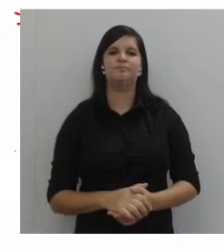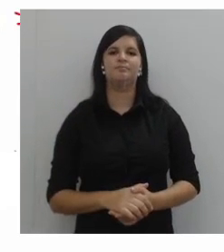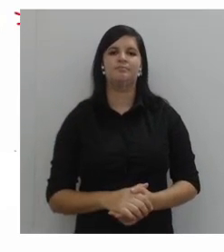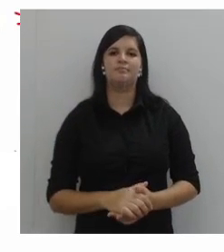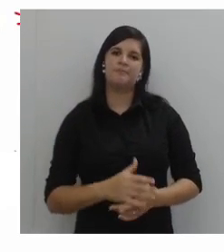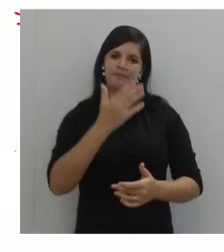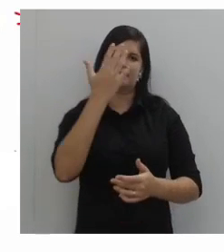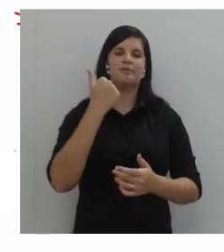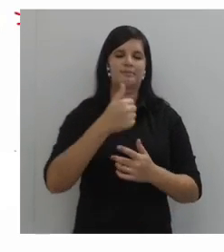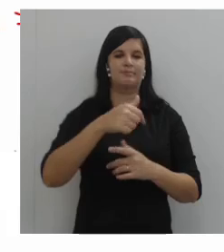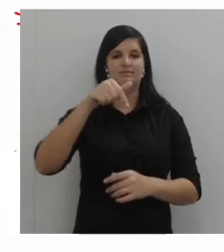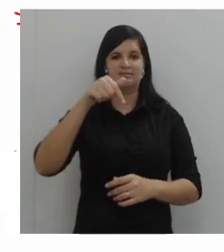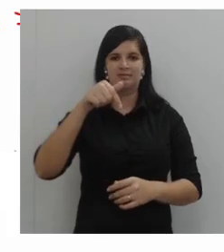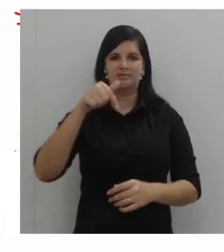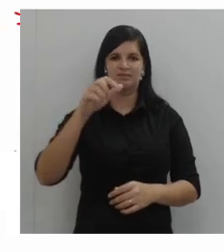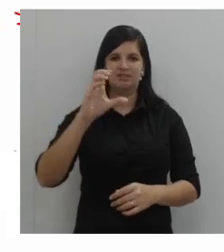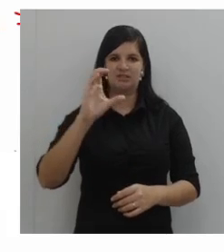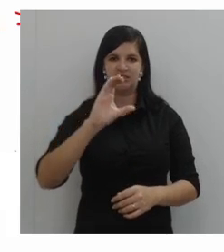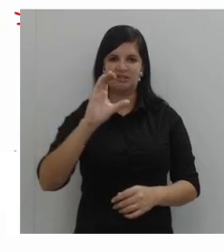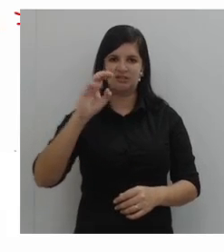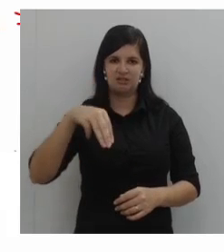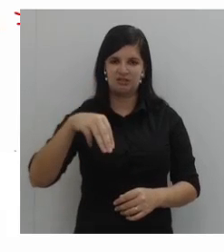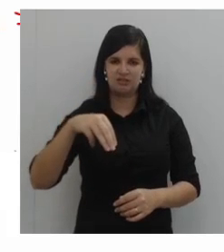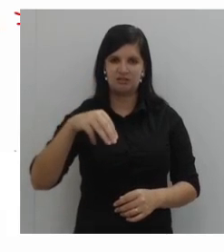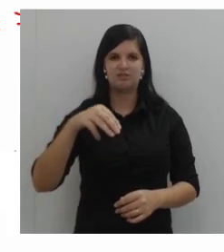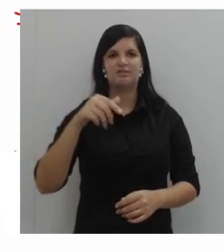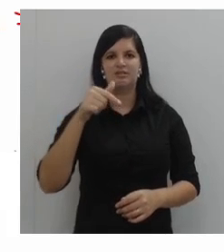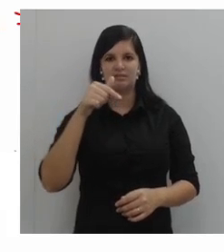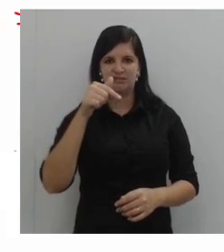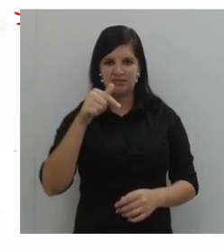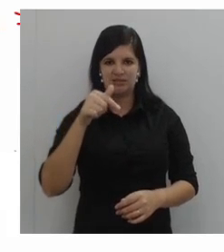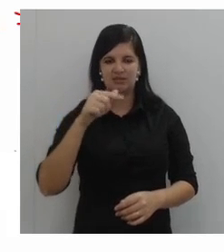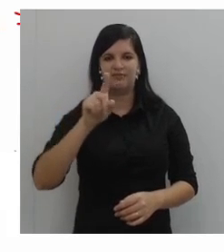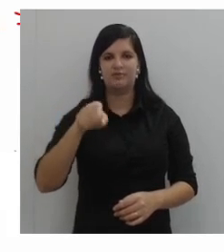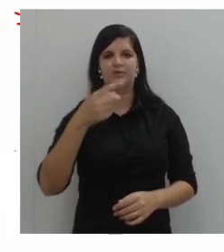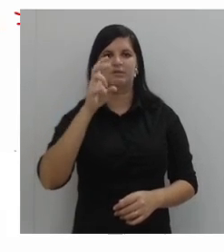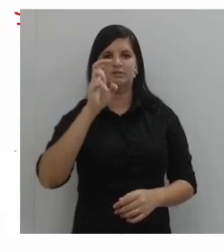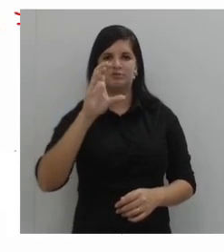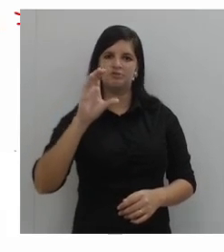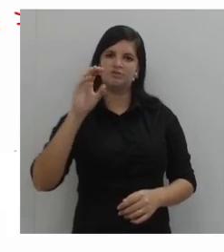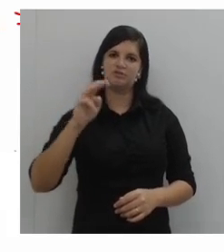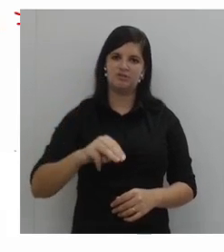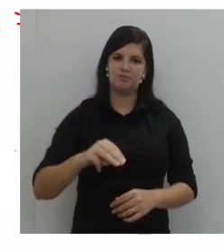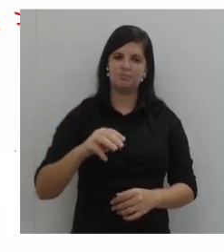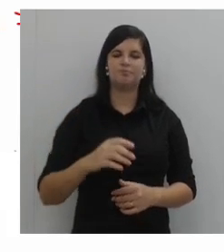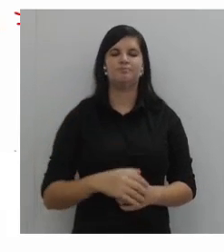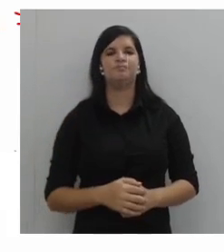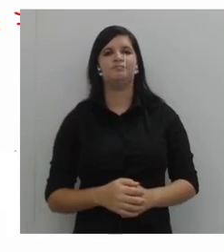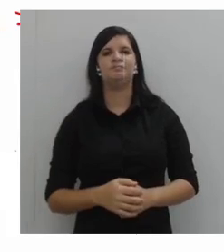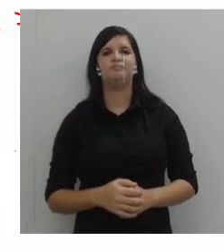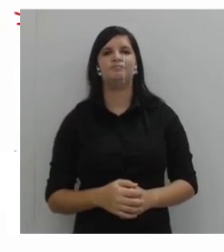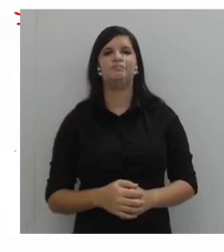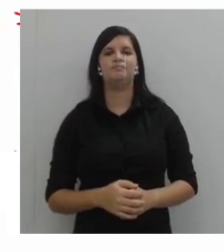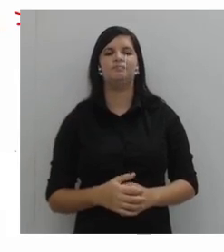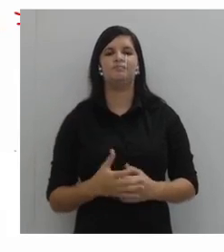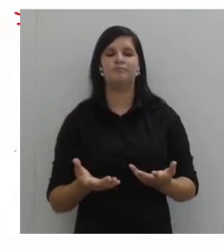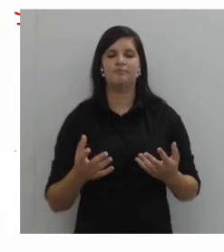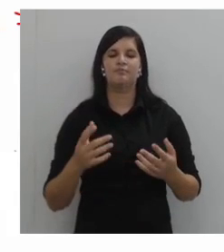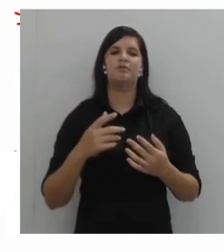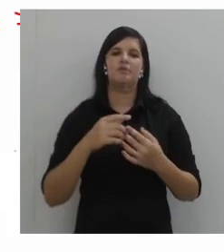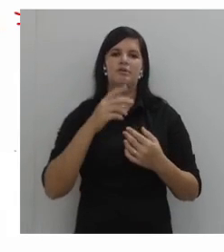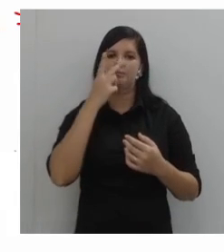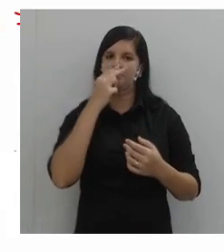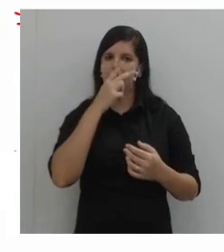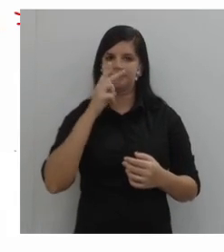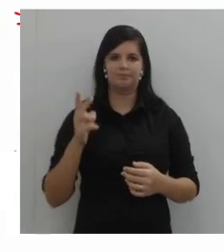sabe que é 7 centímetros ou melhor, 7, é isso mesmo, 7,5, né? 7,50, que dá a mesma